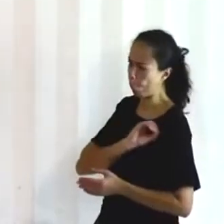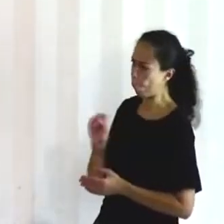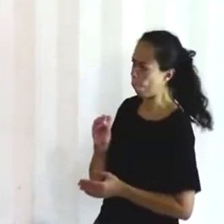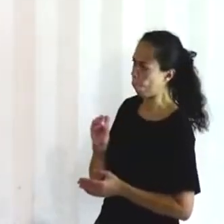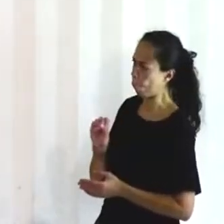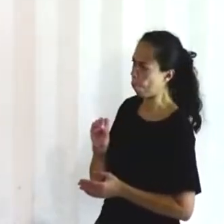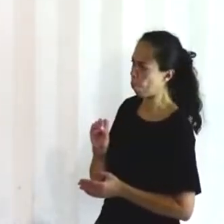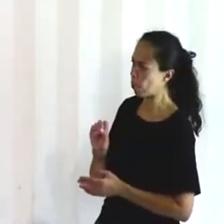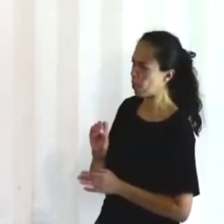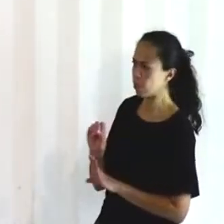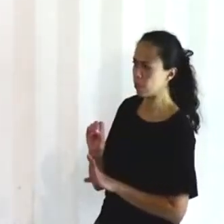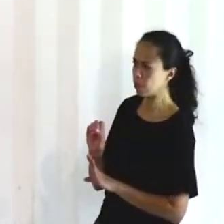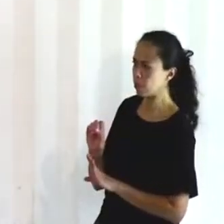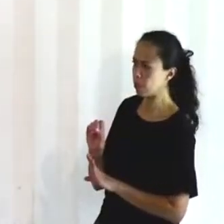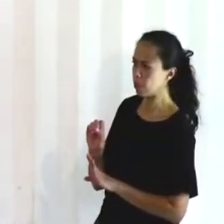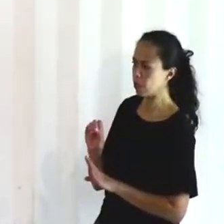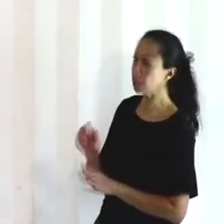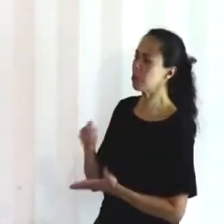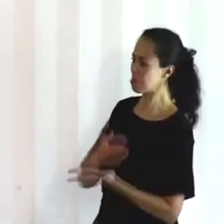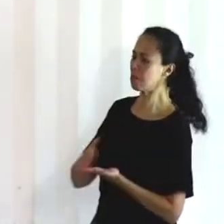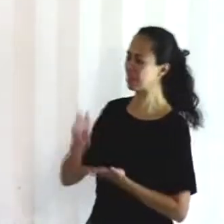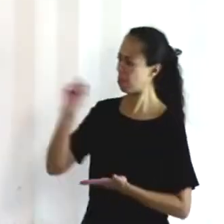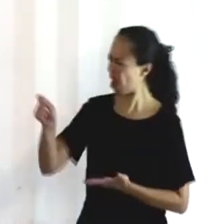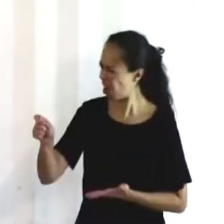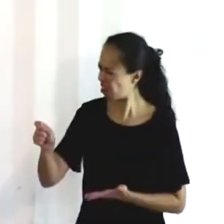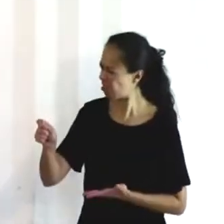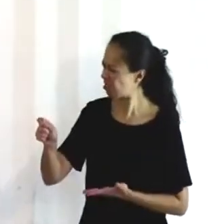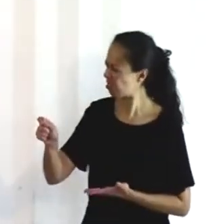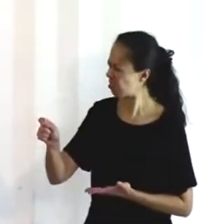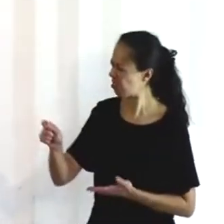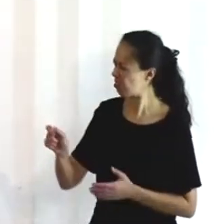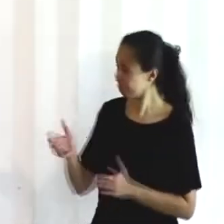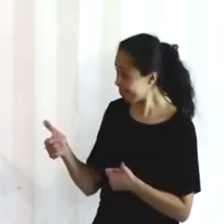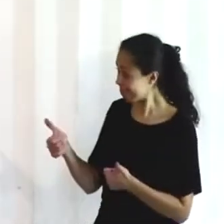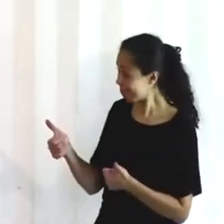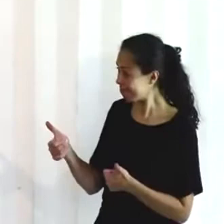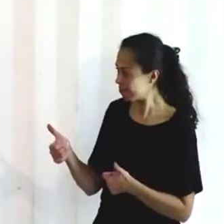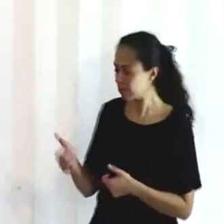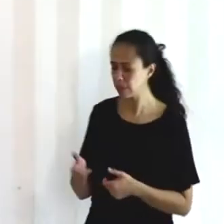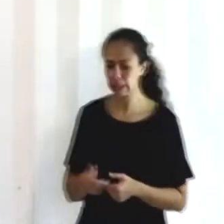também tenho pecado. Como eu posso julgar? Se eu sou